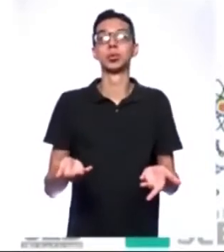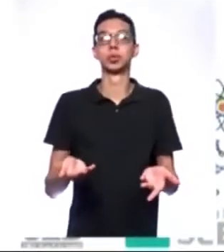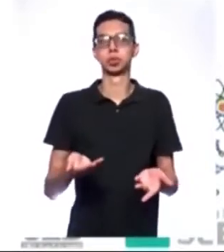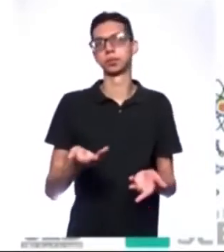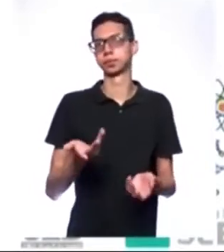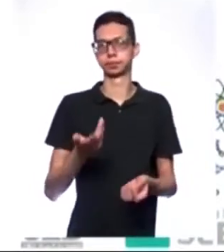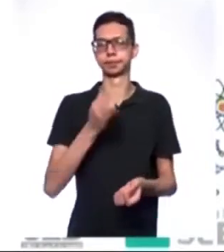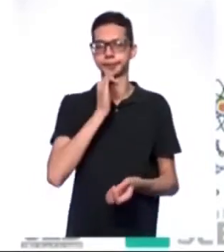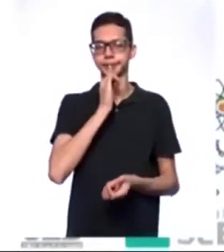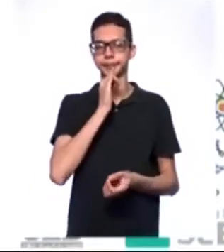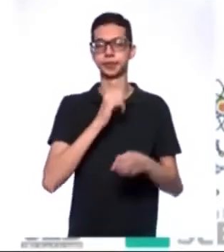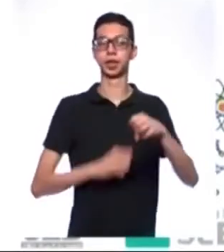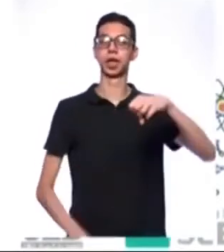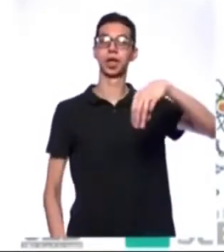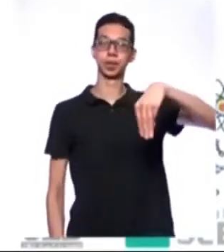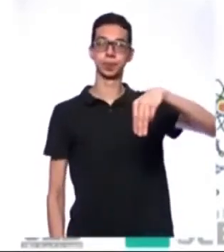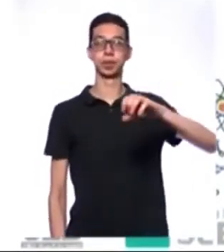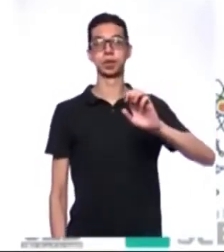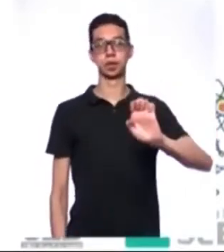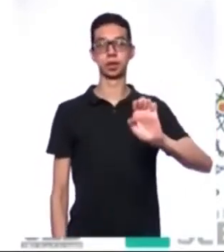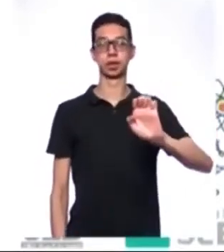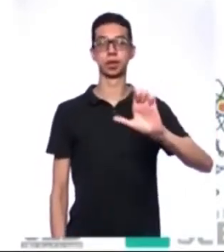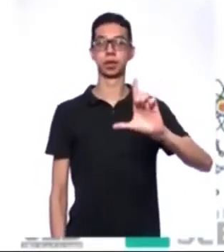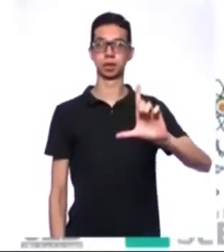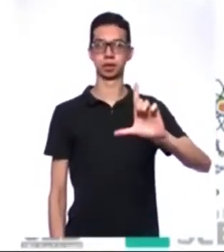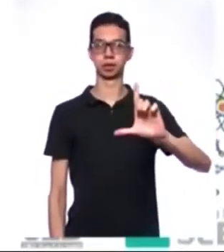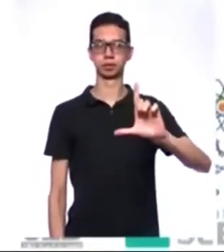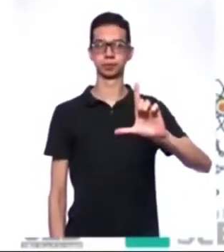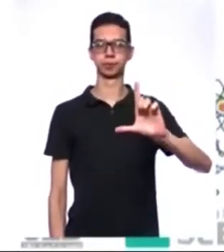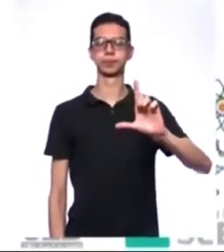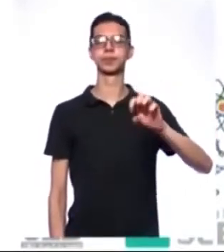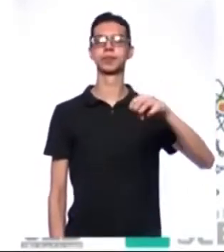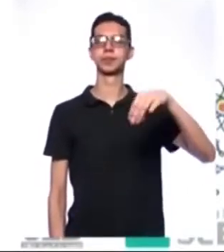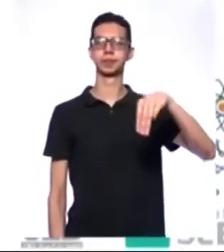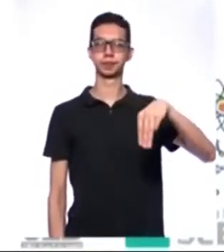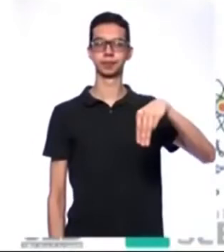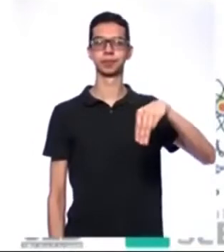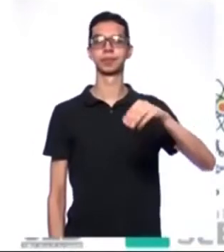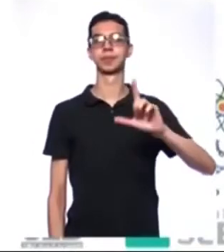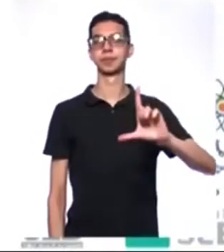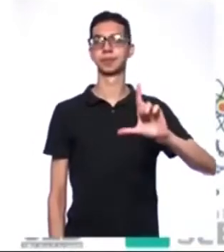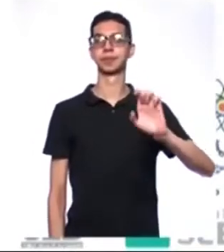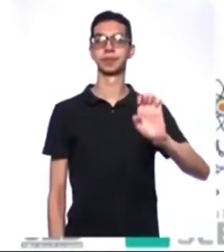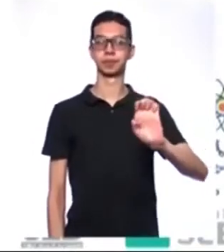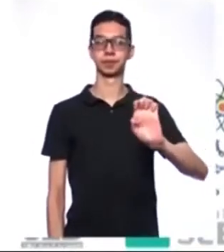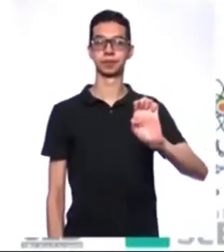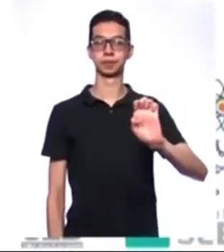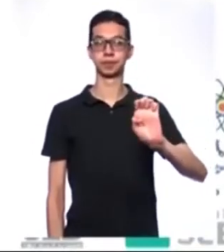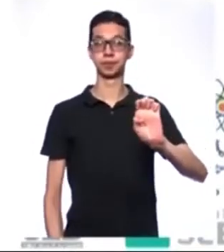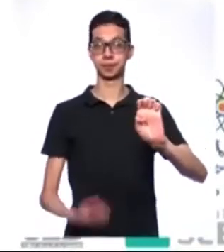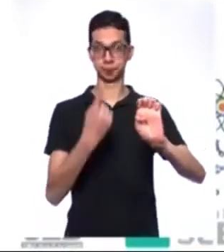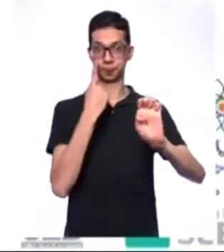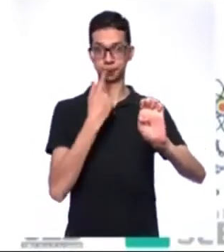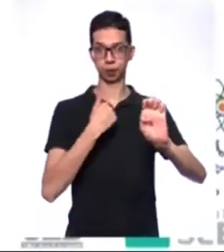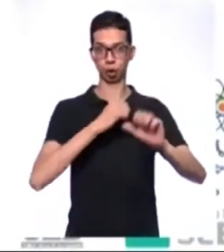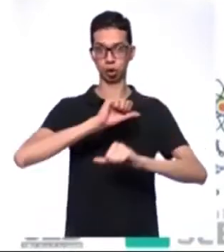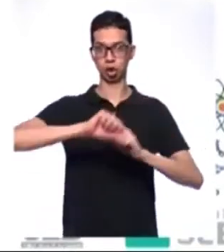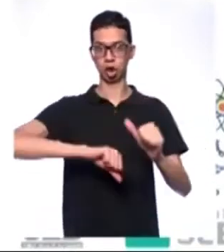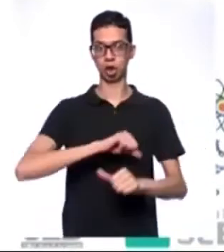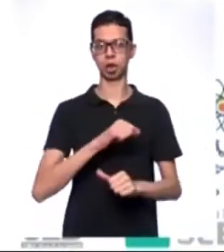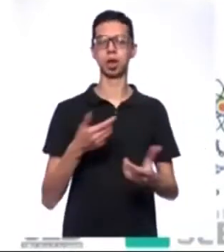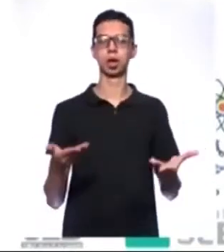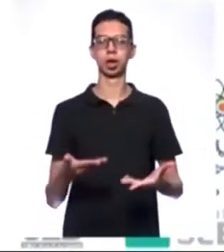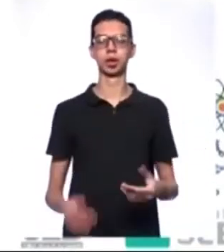raça ó ele e l n l e tá vendo agora estou trocando na